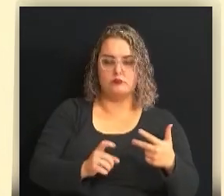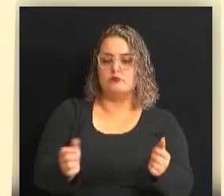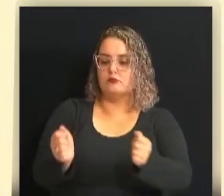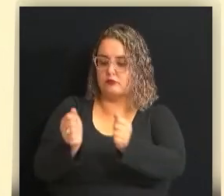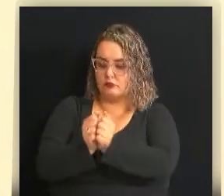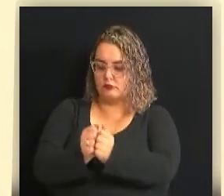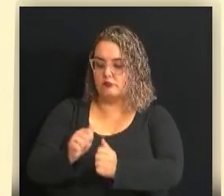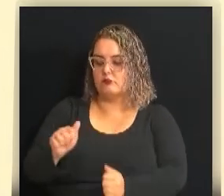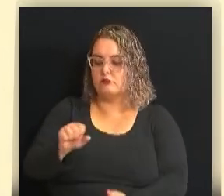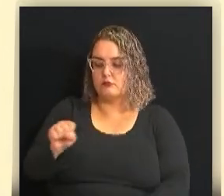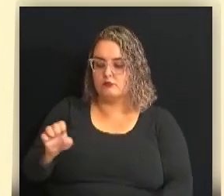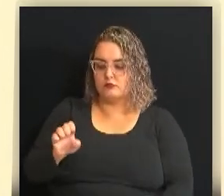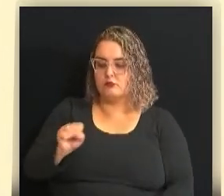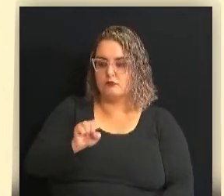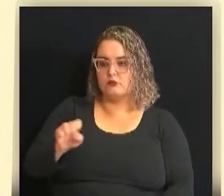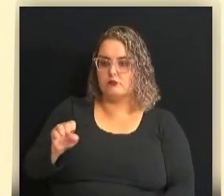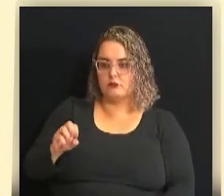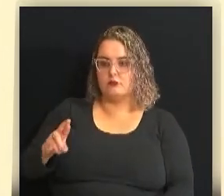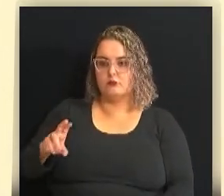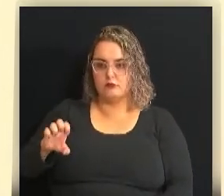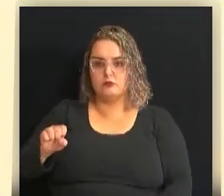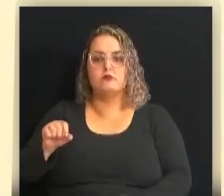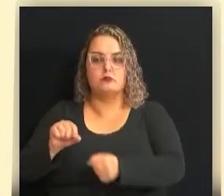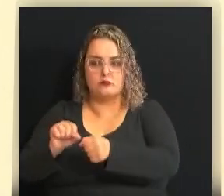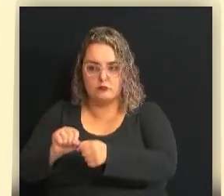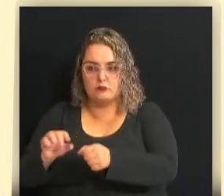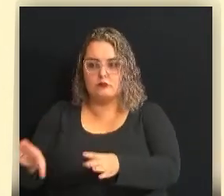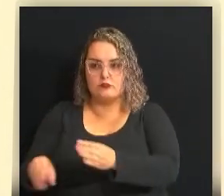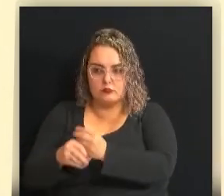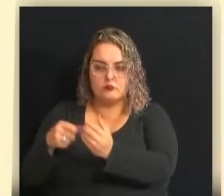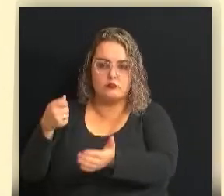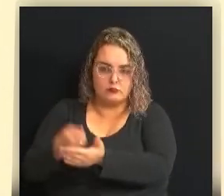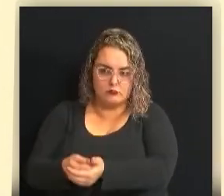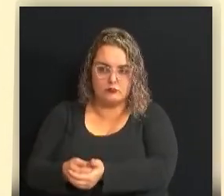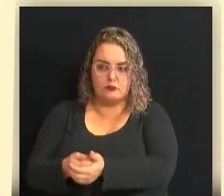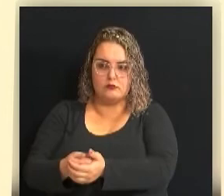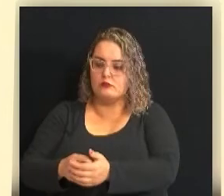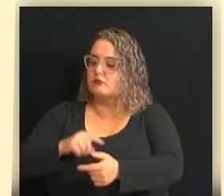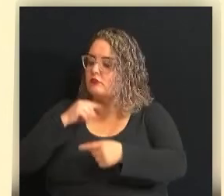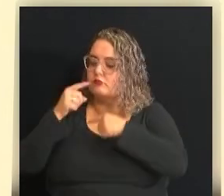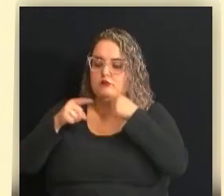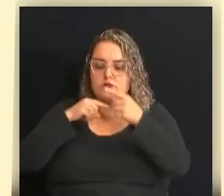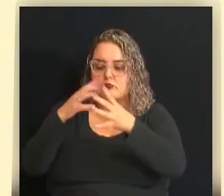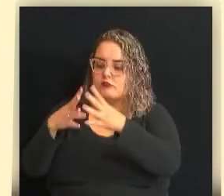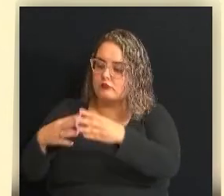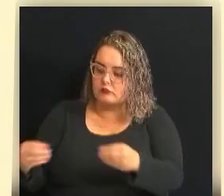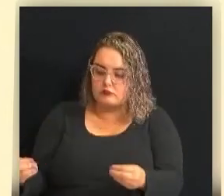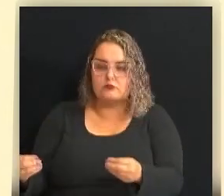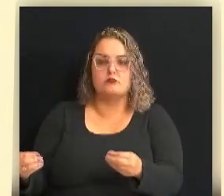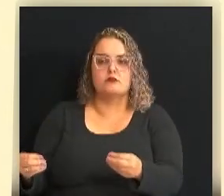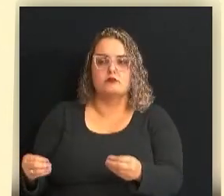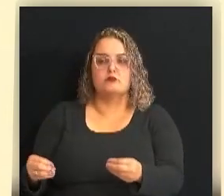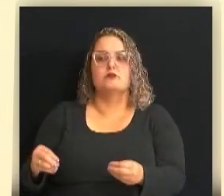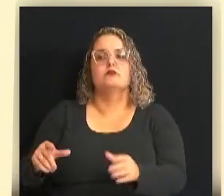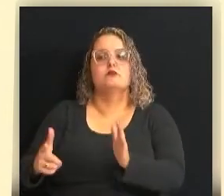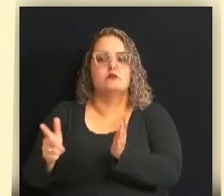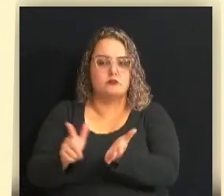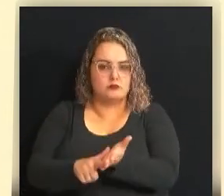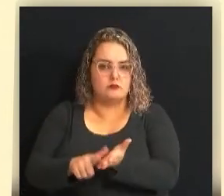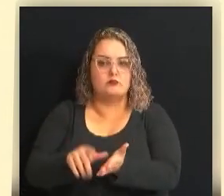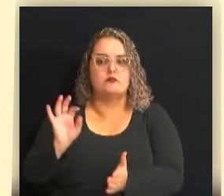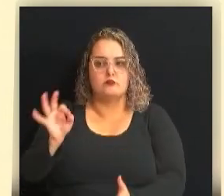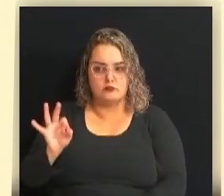juntamente com os nossos assessores que vão fazer essas emendas para tirar tudo quanto é dúvida para que